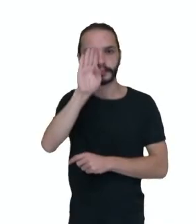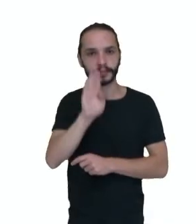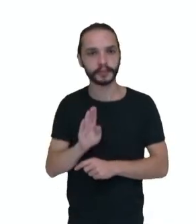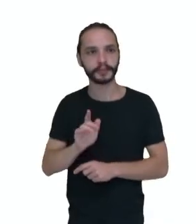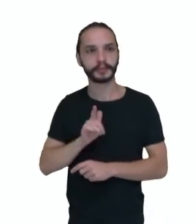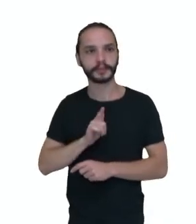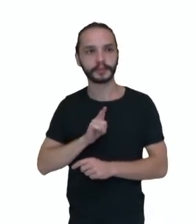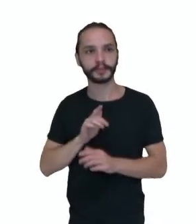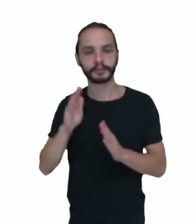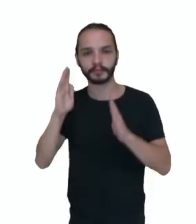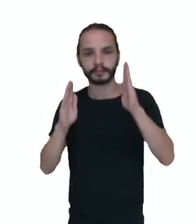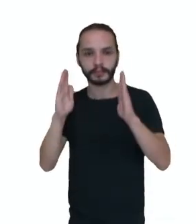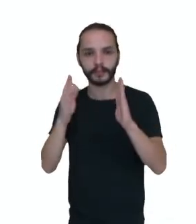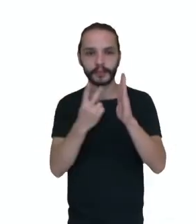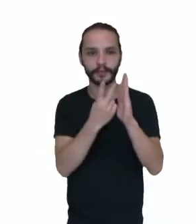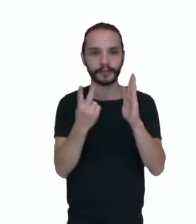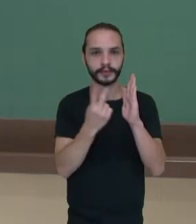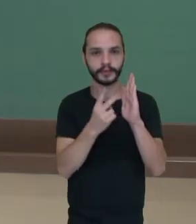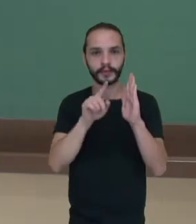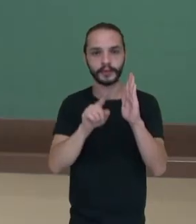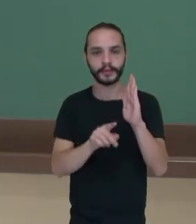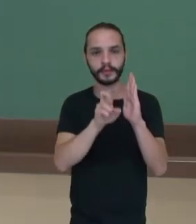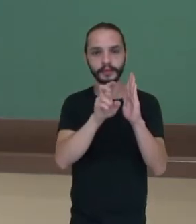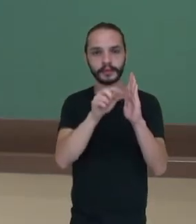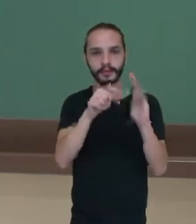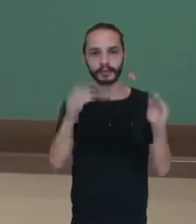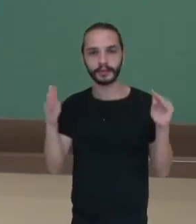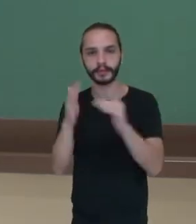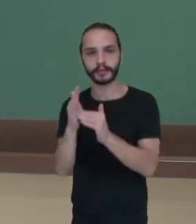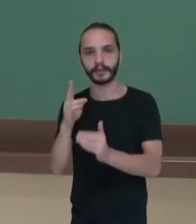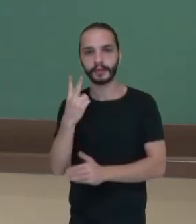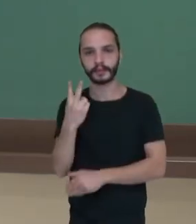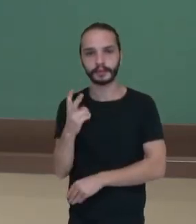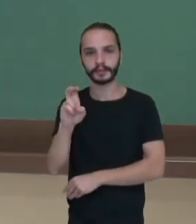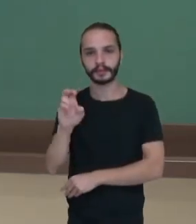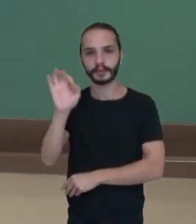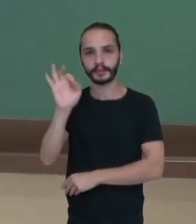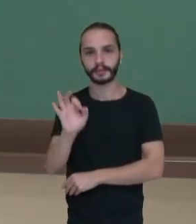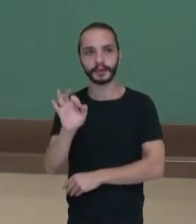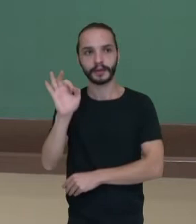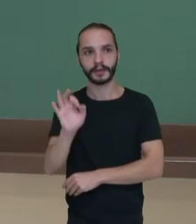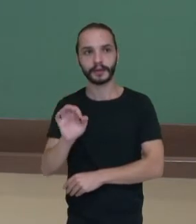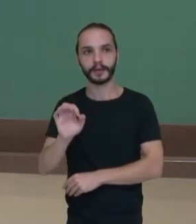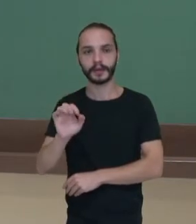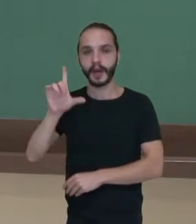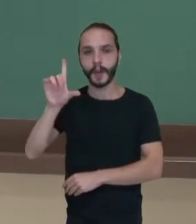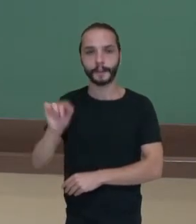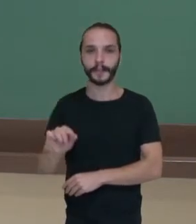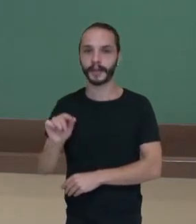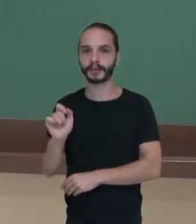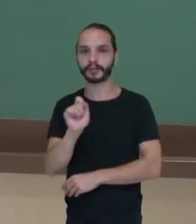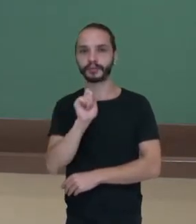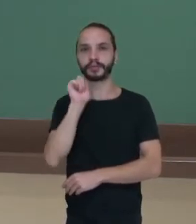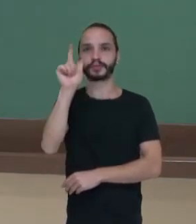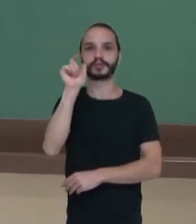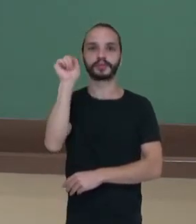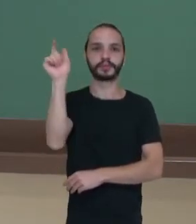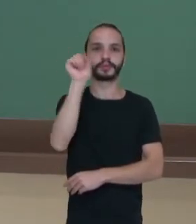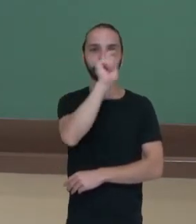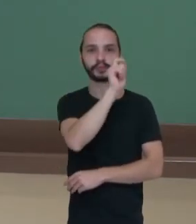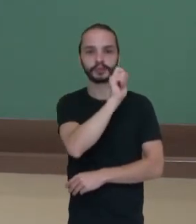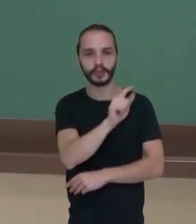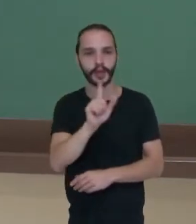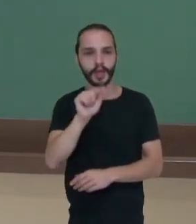entre 22,57% e 25%, que é menor do que outros estados brasileiros, está entre